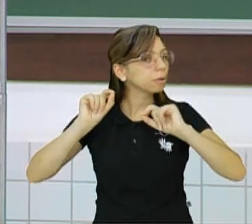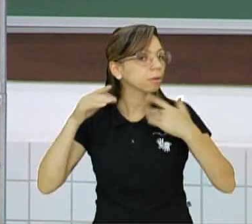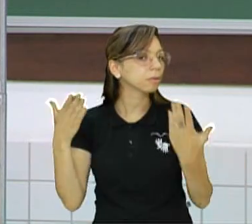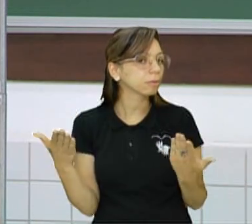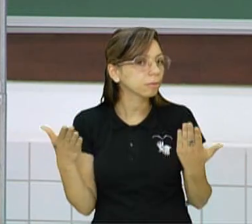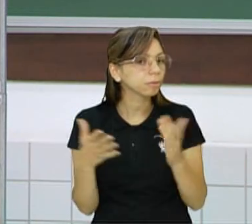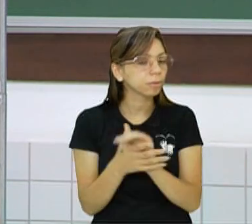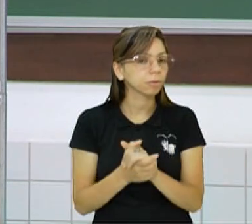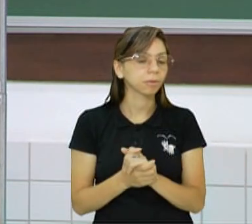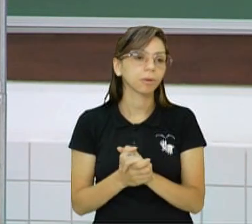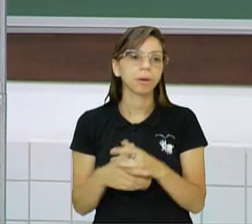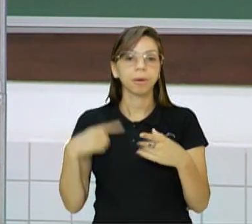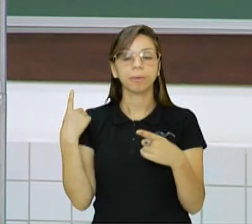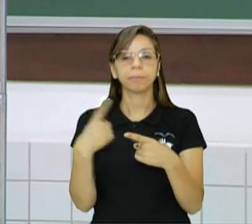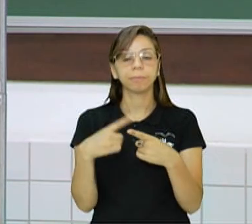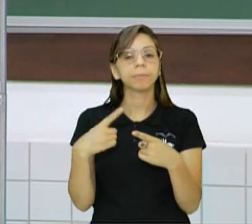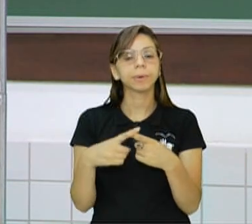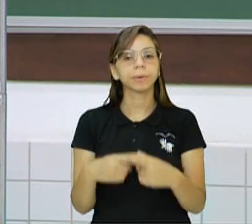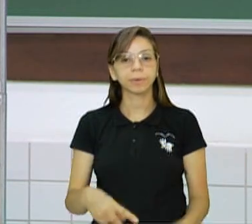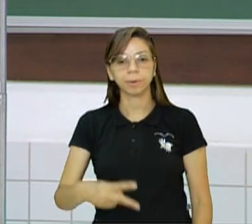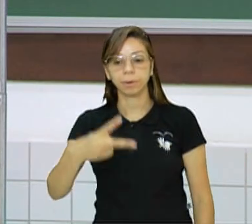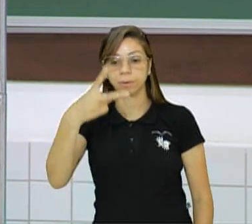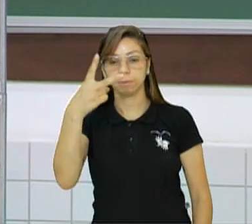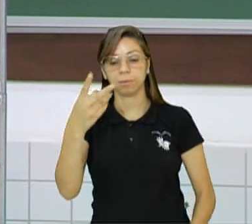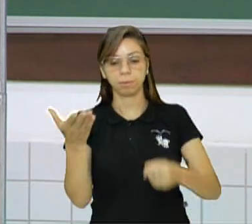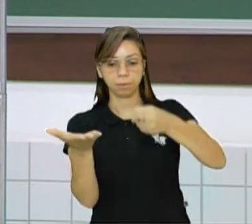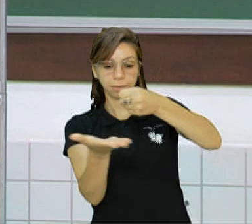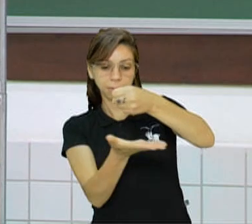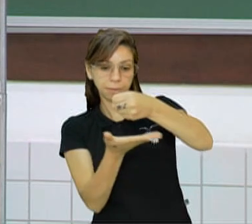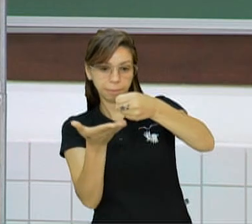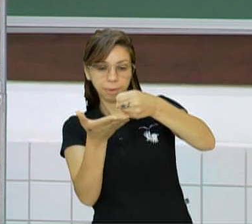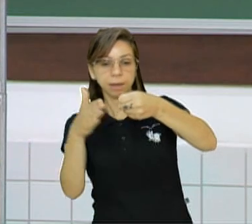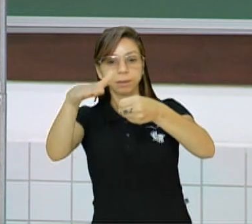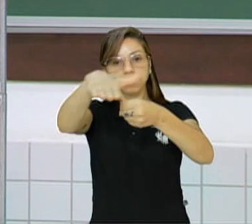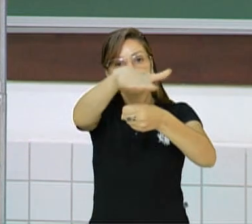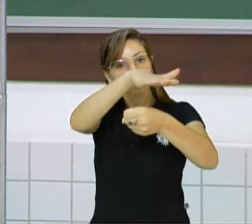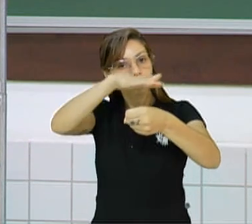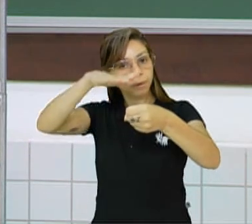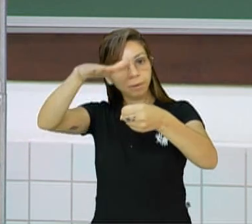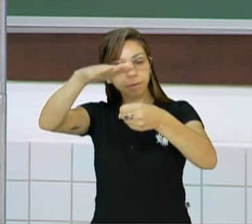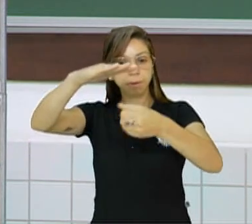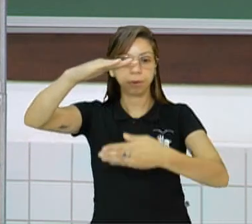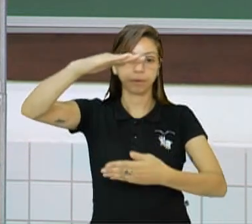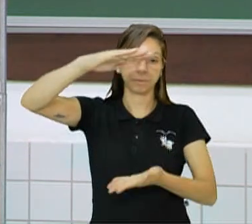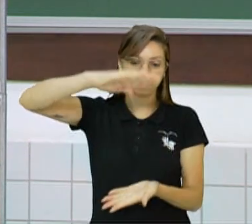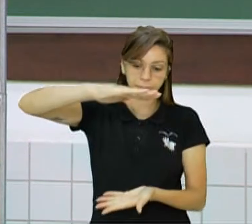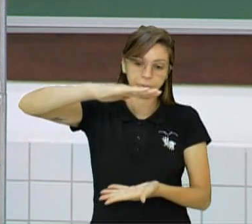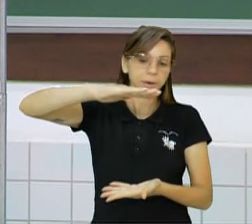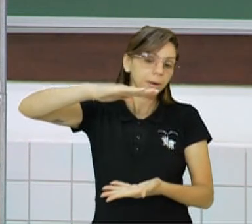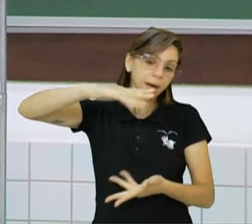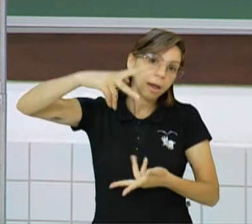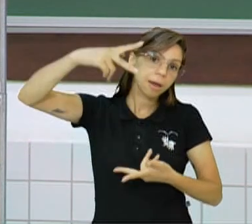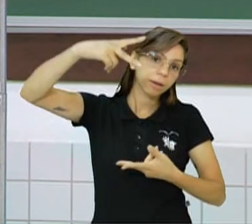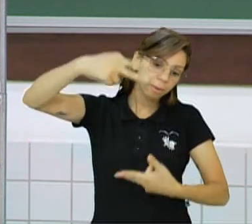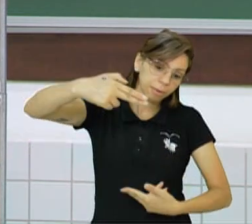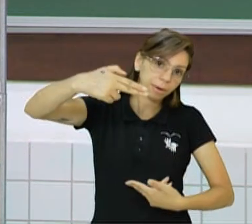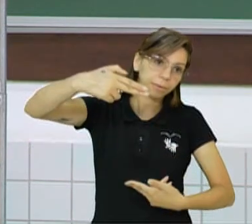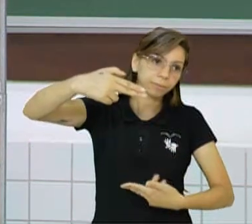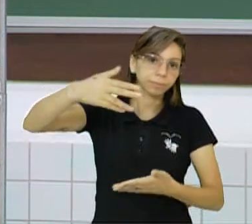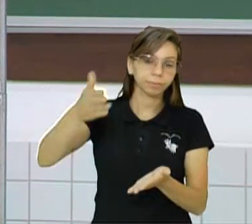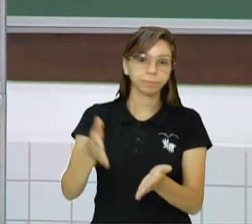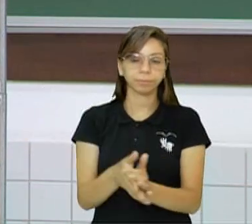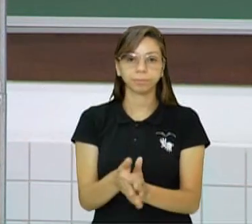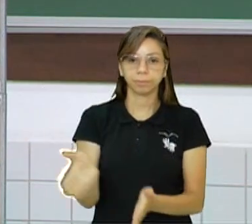um prisma é porque ele vai ter duas bases paralelas semelhantes. O que são isso? As duas tampas, a